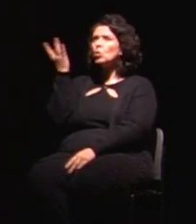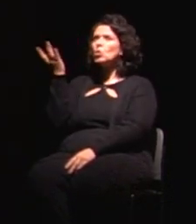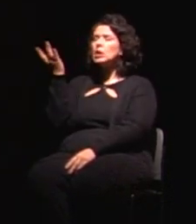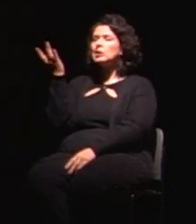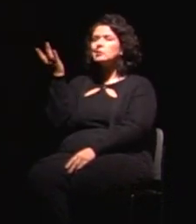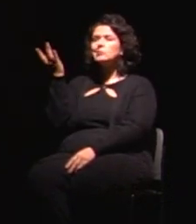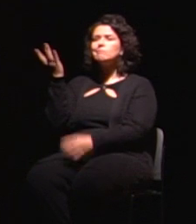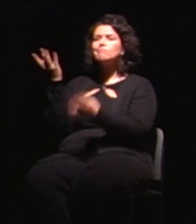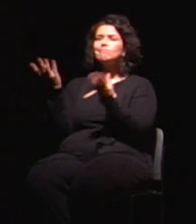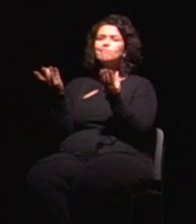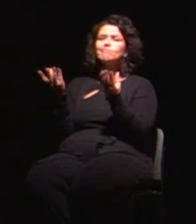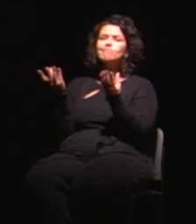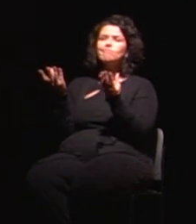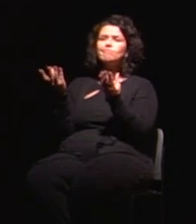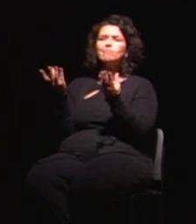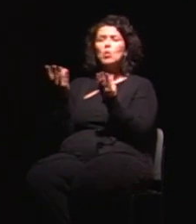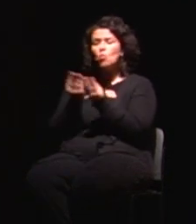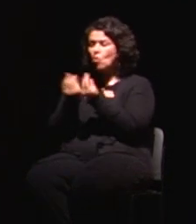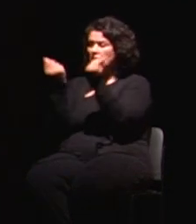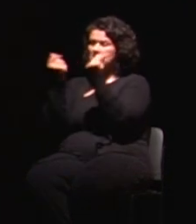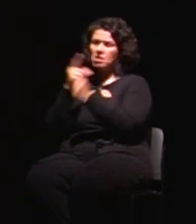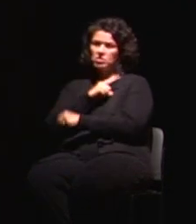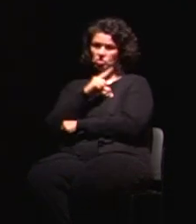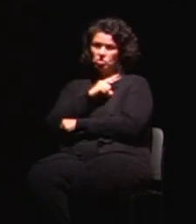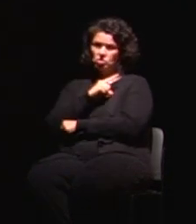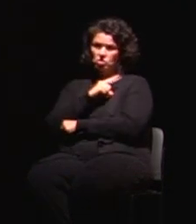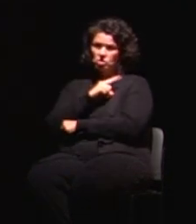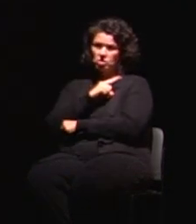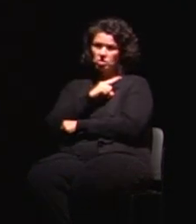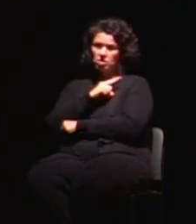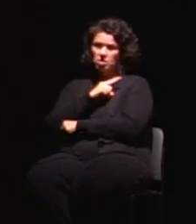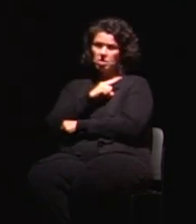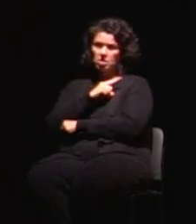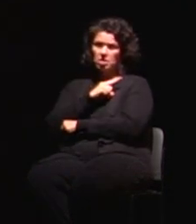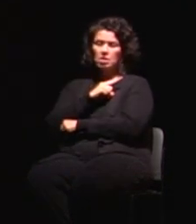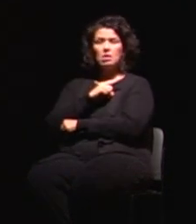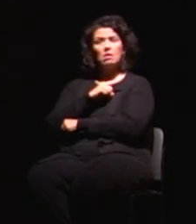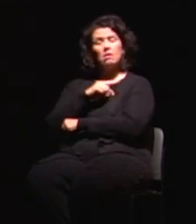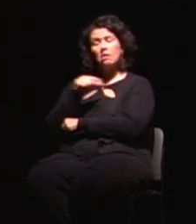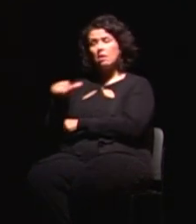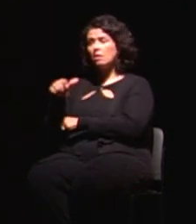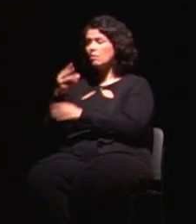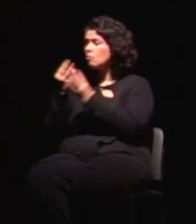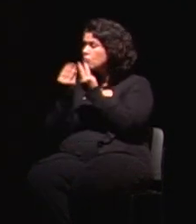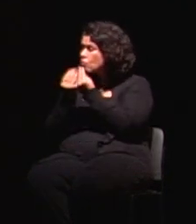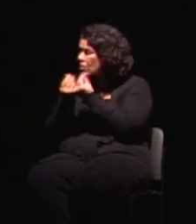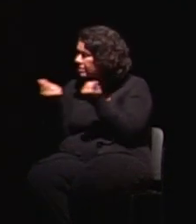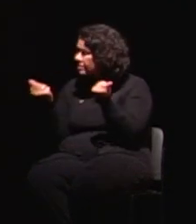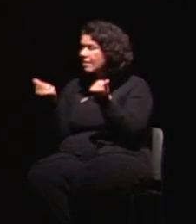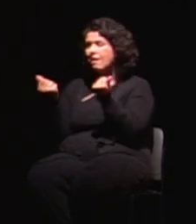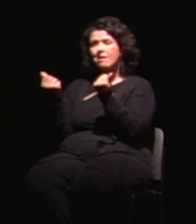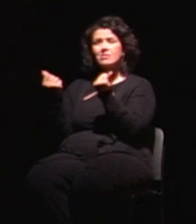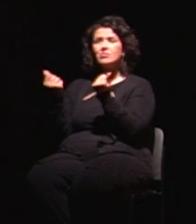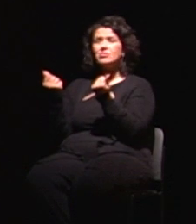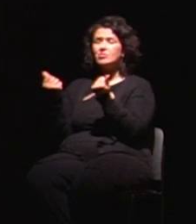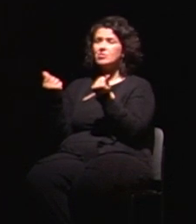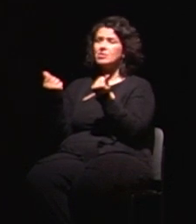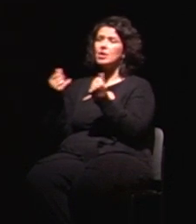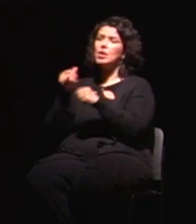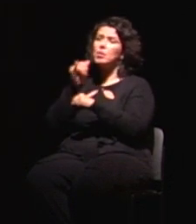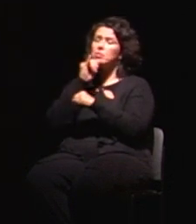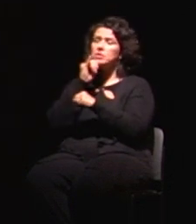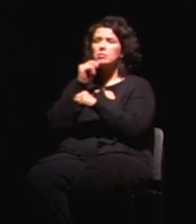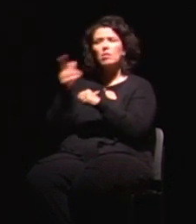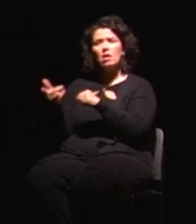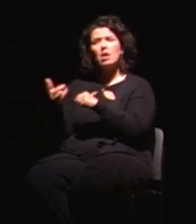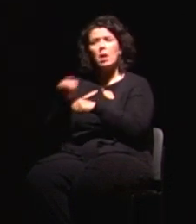vamos dizer aqui, como qualidade, não como defeito, mas a qualidade, ela era uma pessoa comum. Ela estava bem na rua,